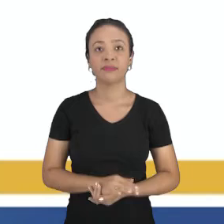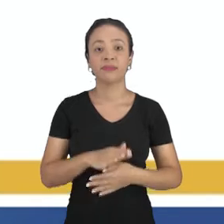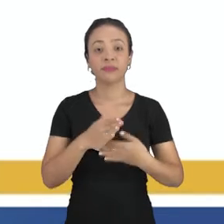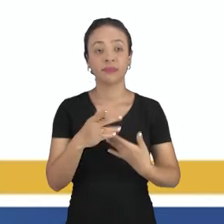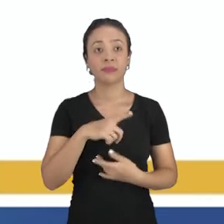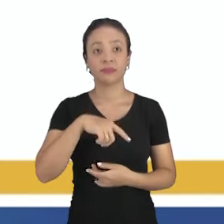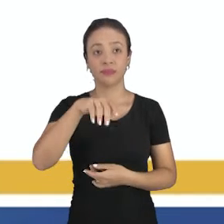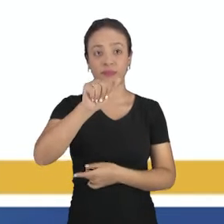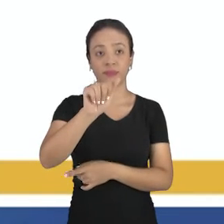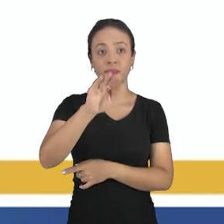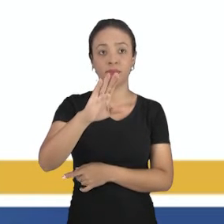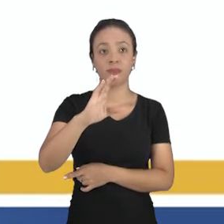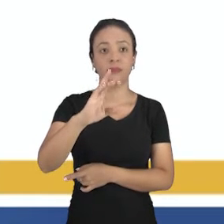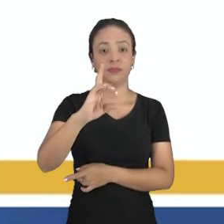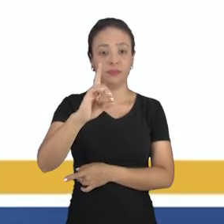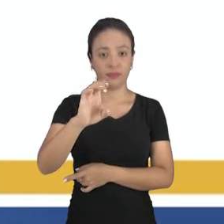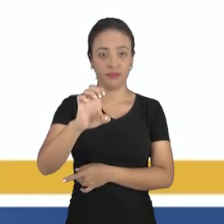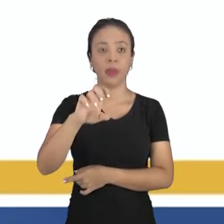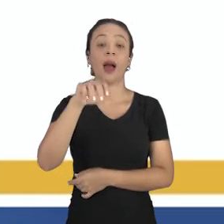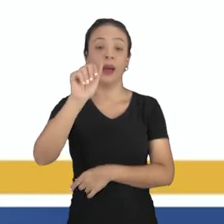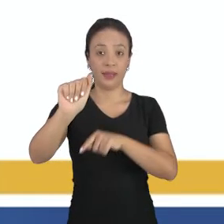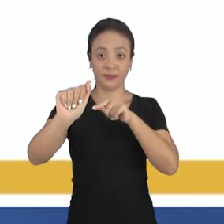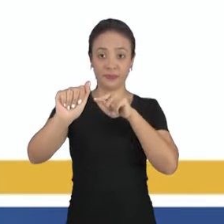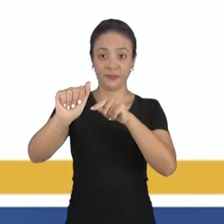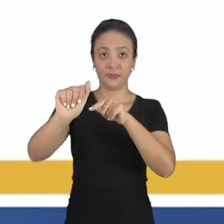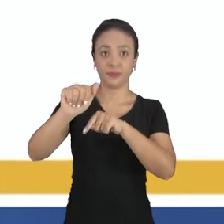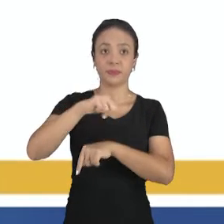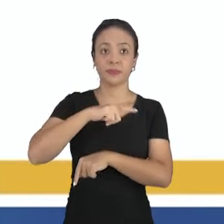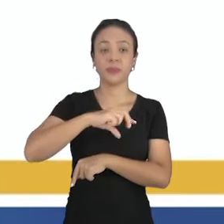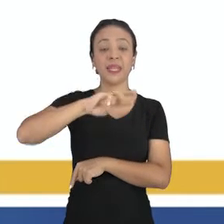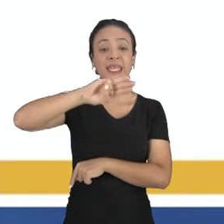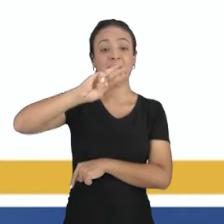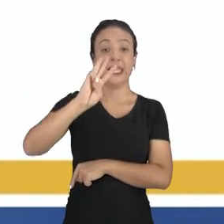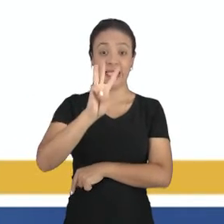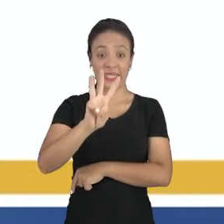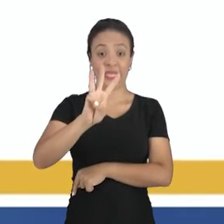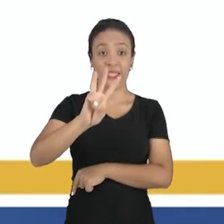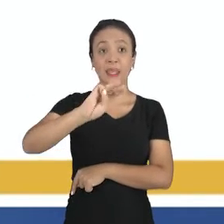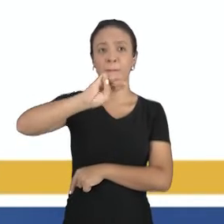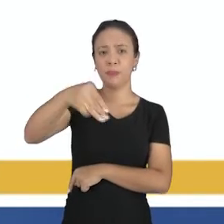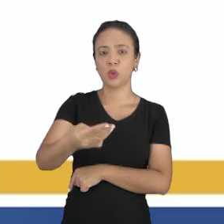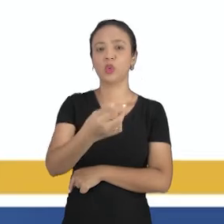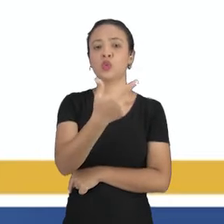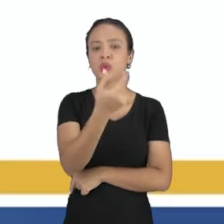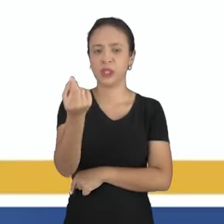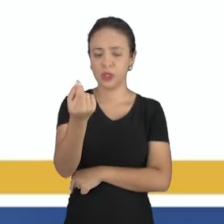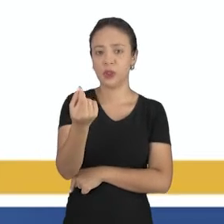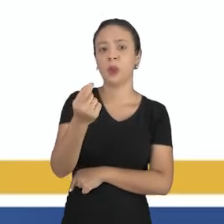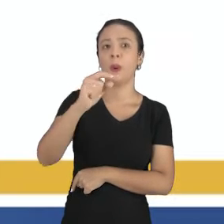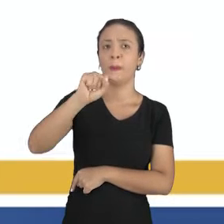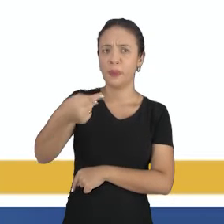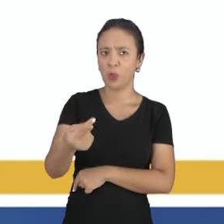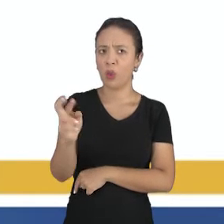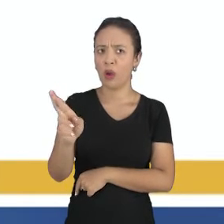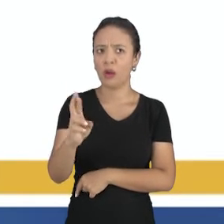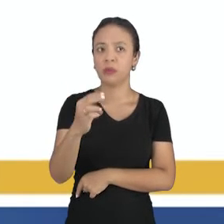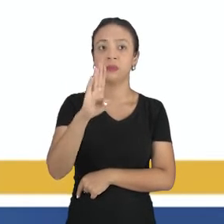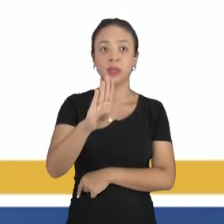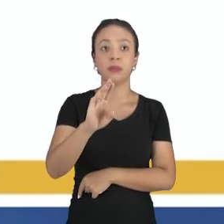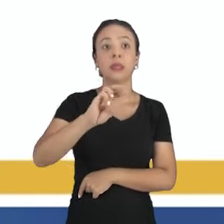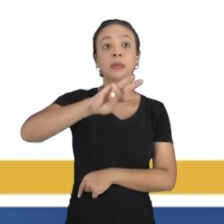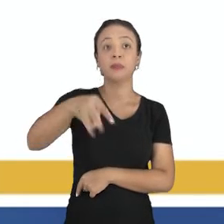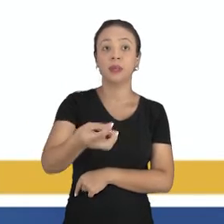temos um nas alternativas na alternativa o 3200000 reais Oi bê